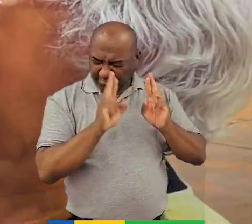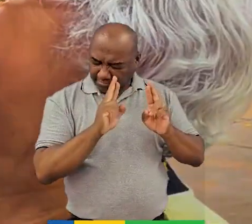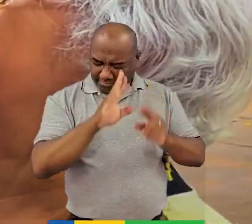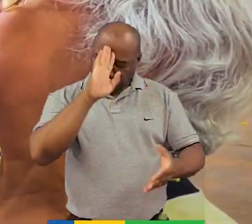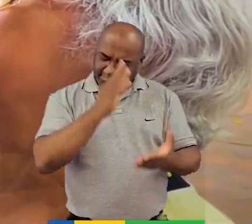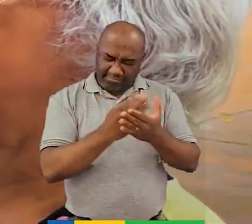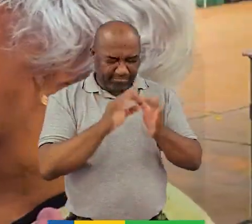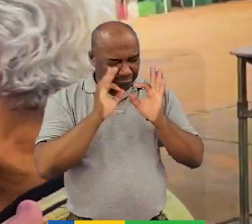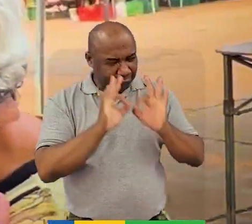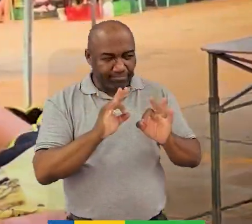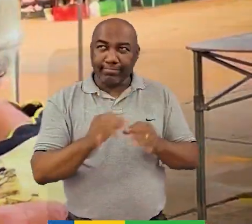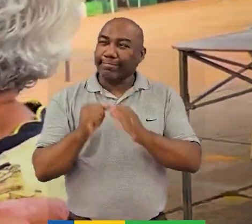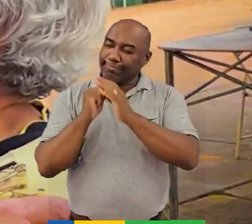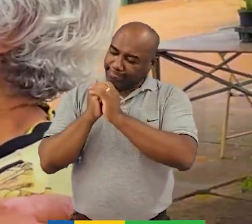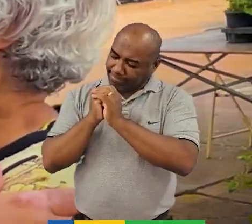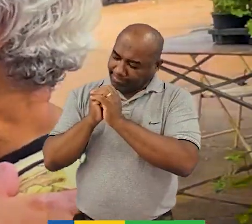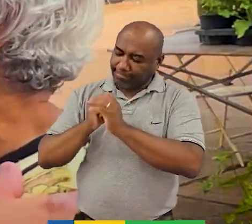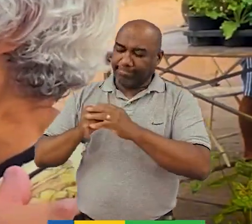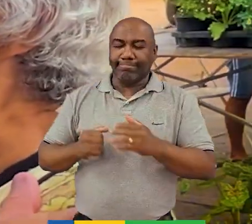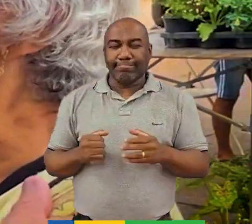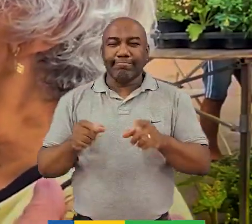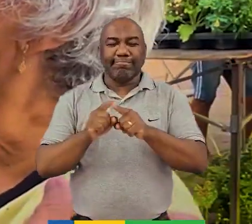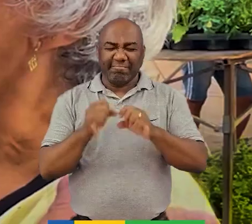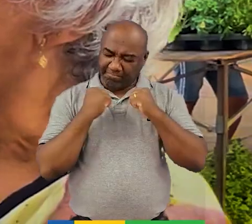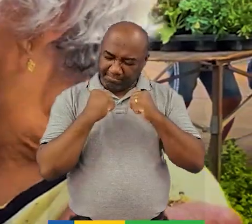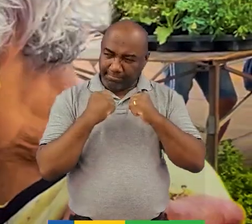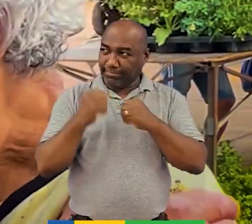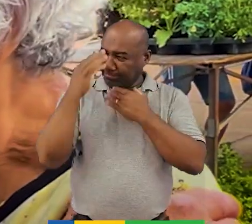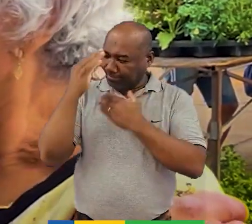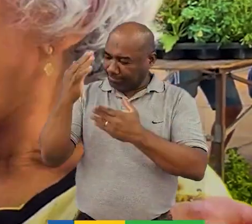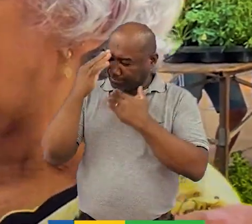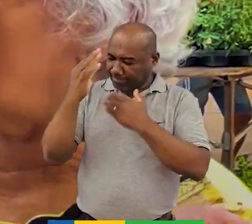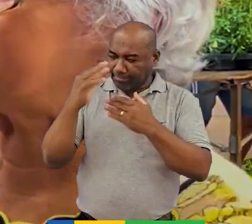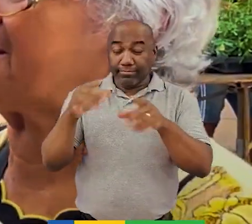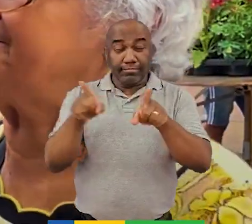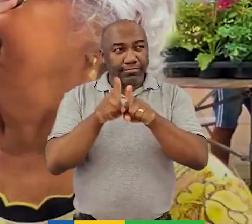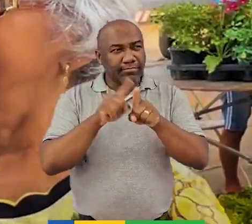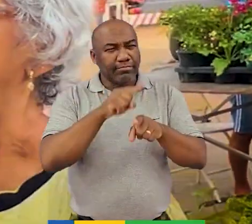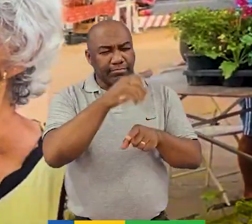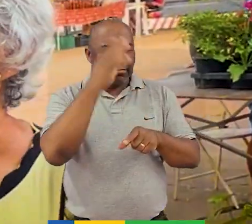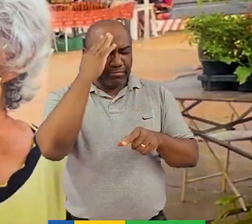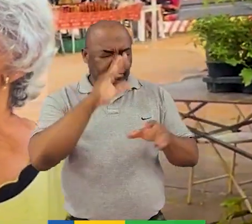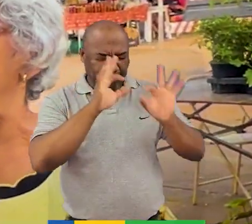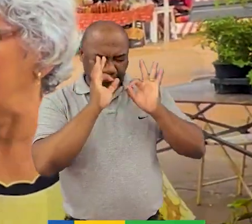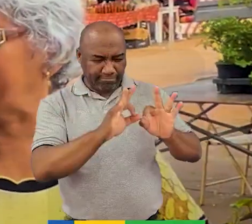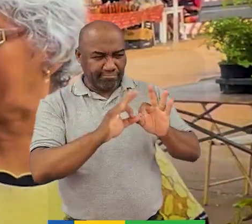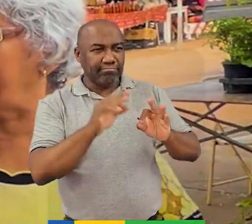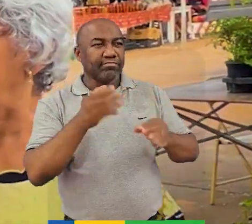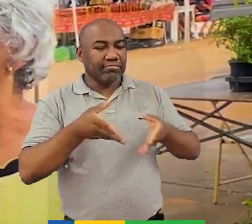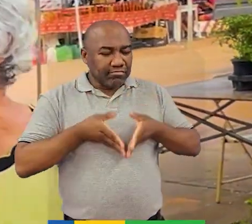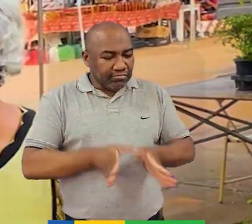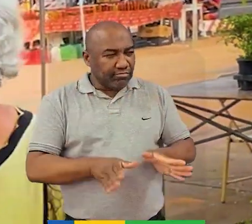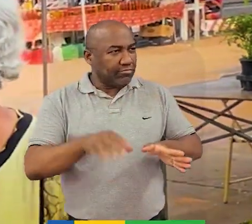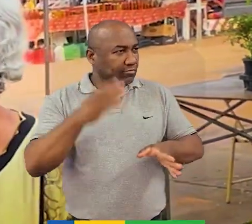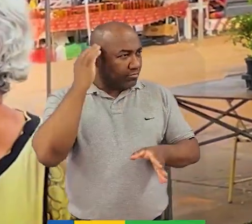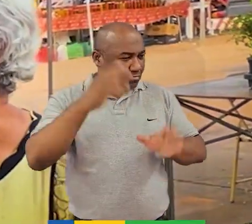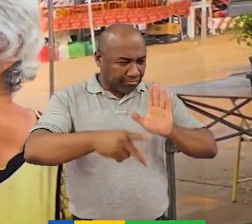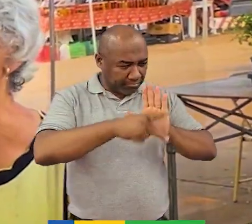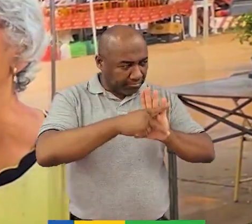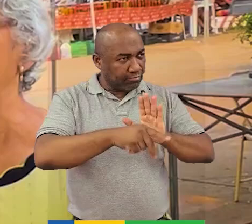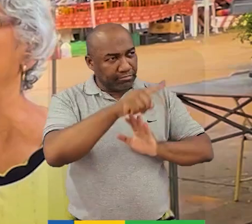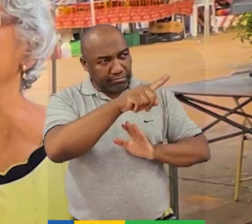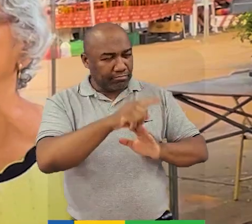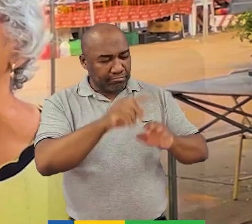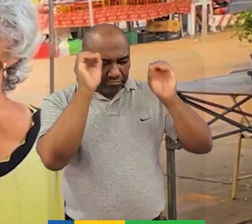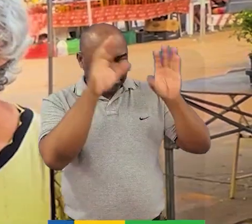abençoar e vai dar tudo certo. Amém. Fé em Deus. Amém. Força. Obrigado. Entendeu? Porque você merece. Você